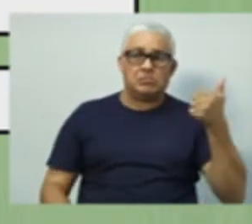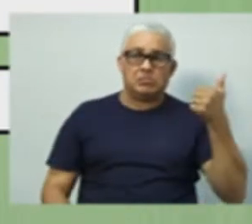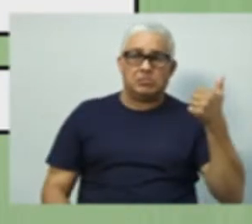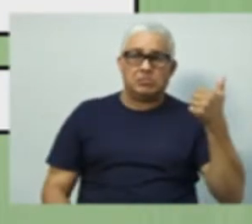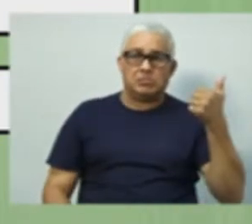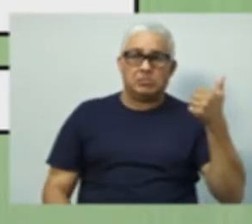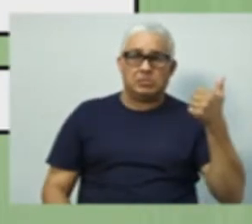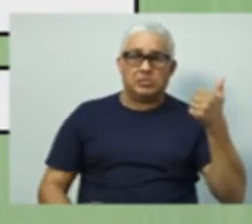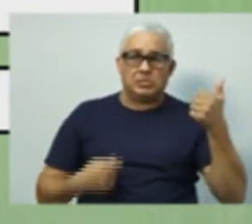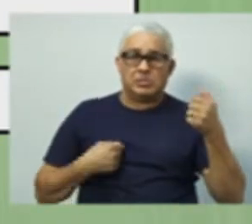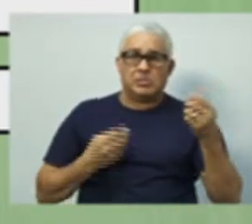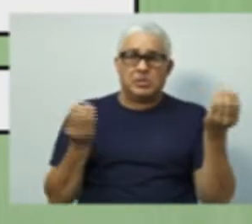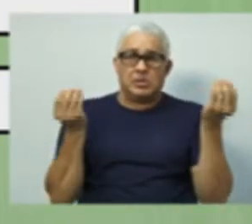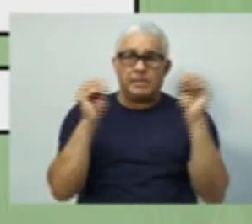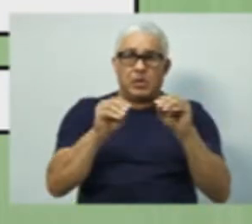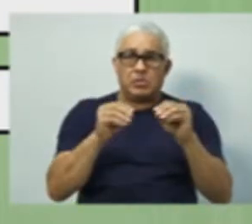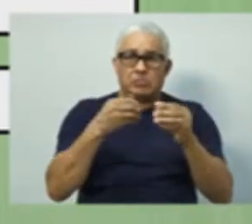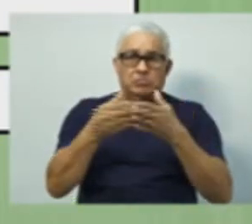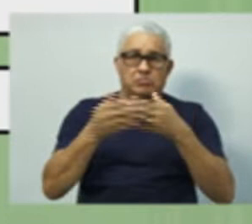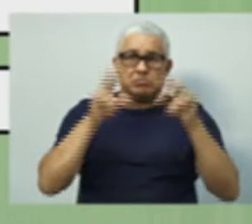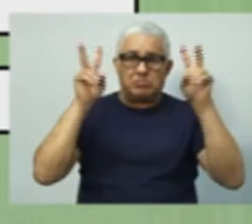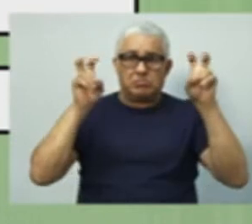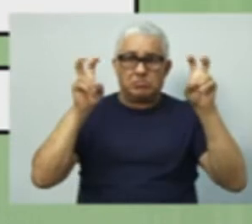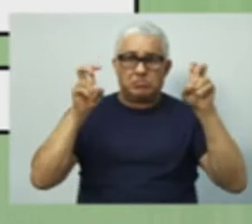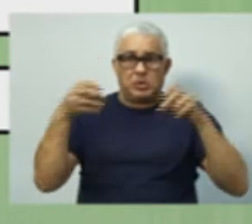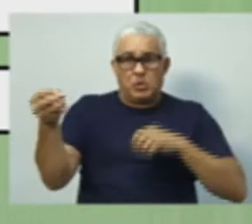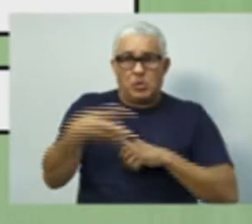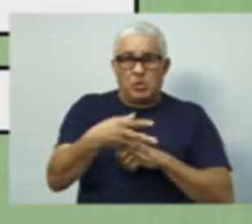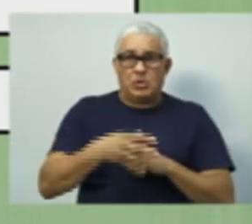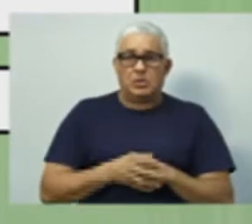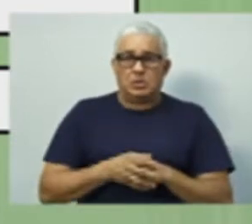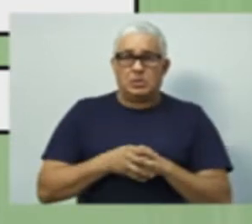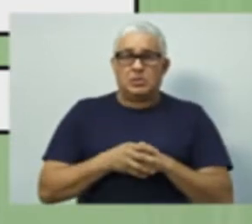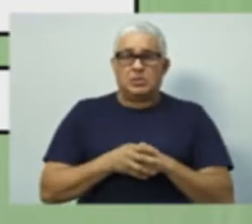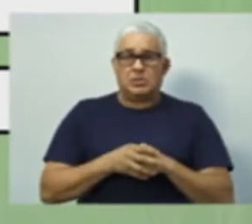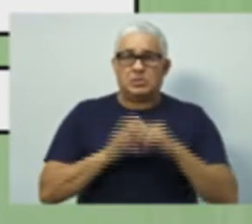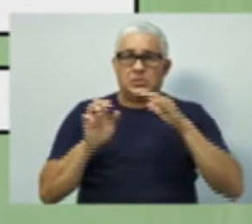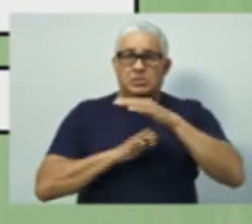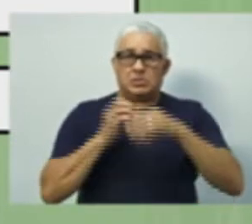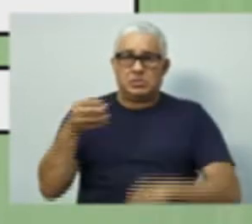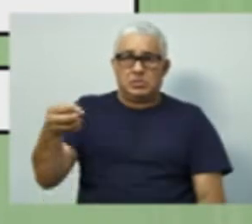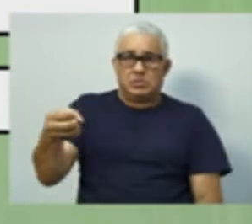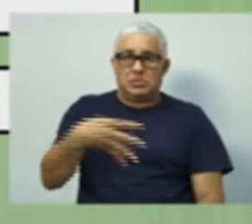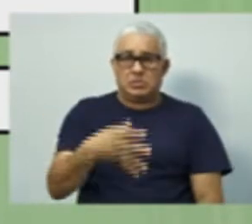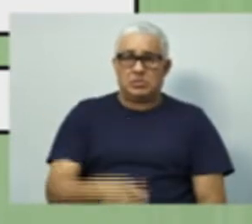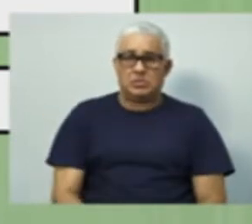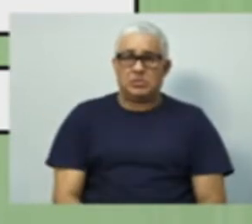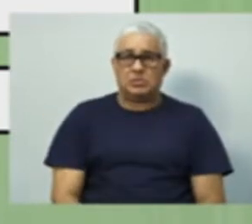aqui. Aí nas limitações, dificuldades na implementação geram